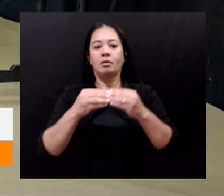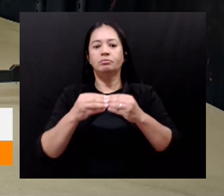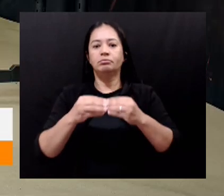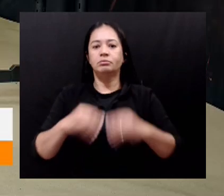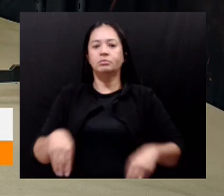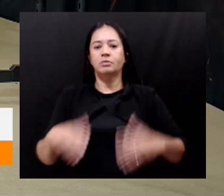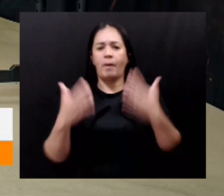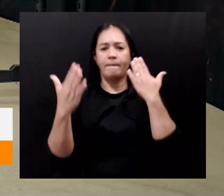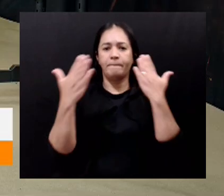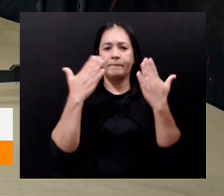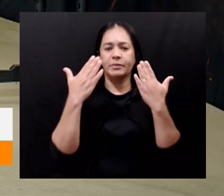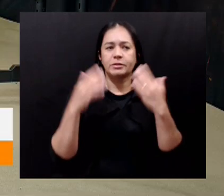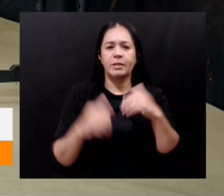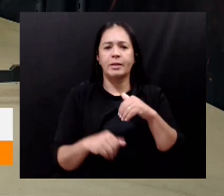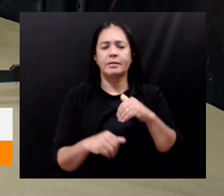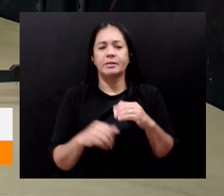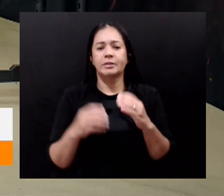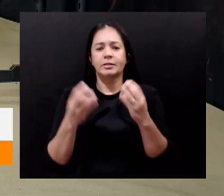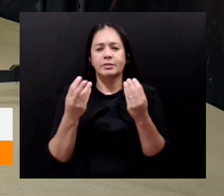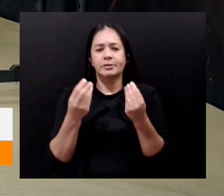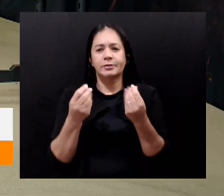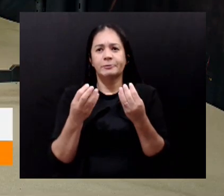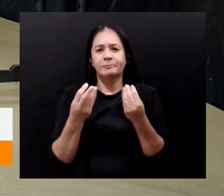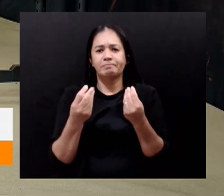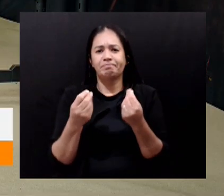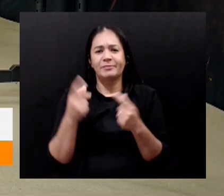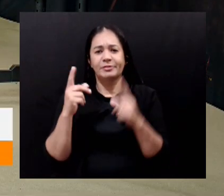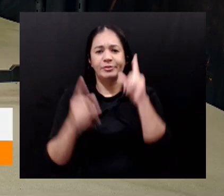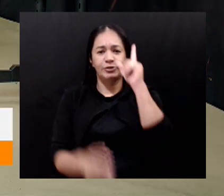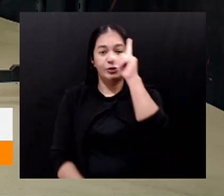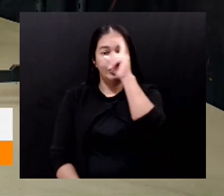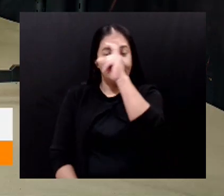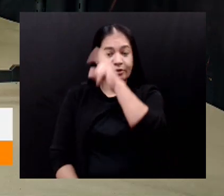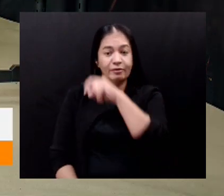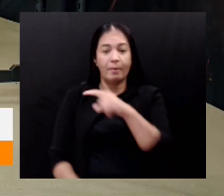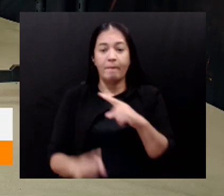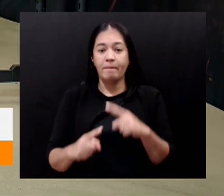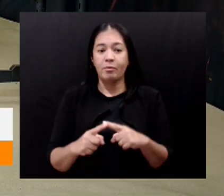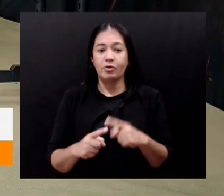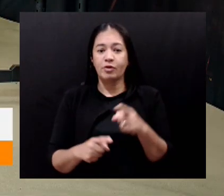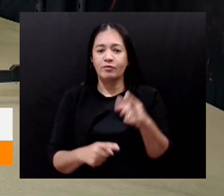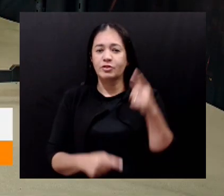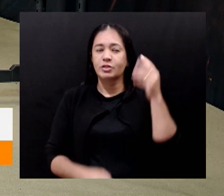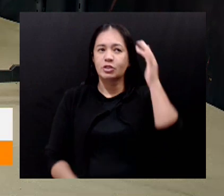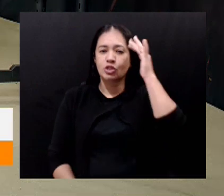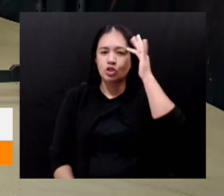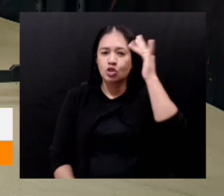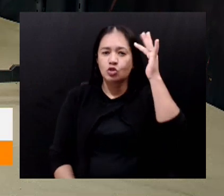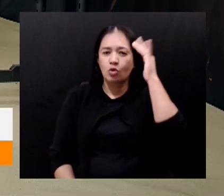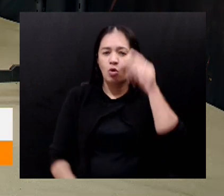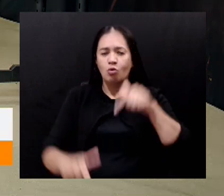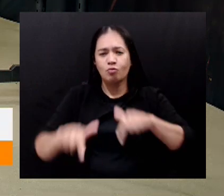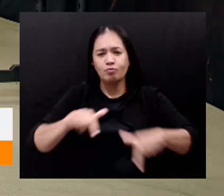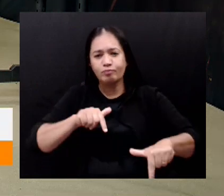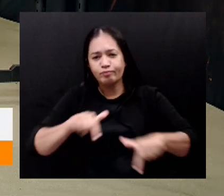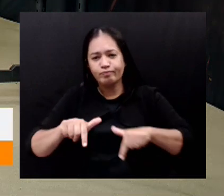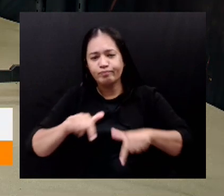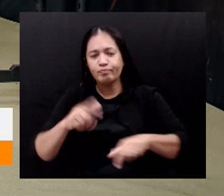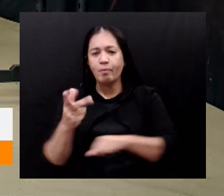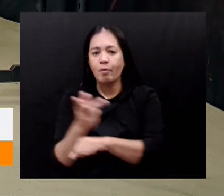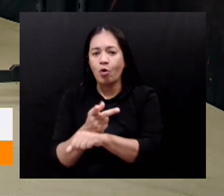mais delicado, Exato. porque é algo que você almeja, que você trabalha, que você busca, e aí você acaba